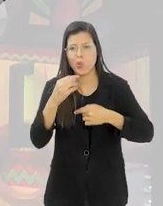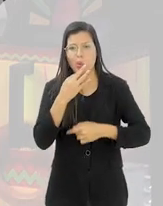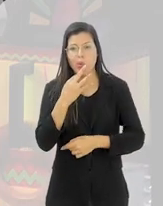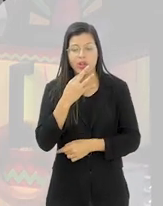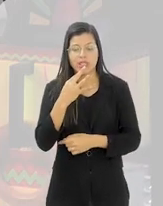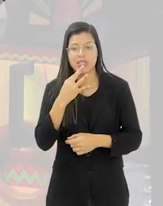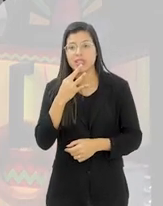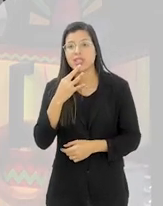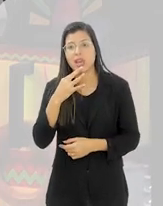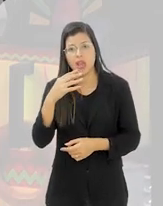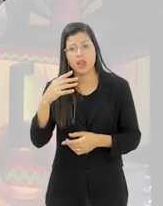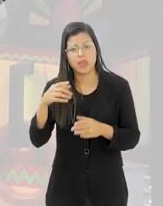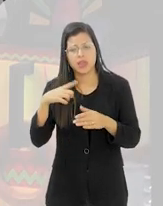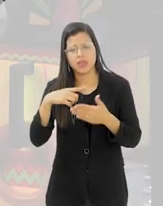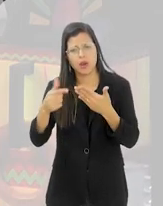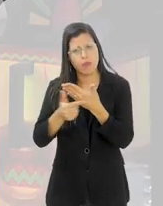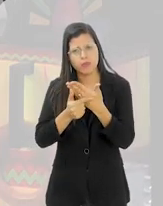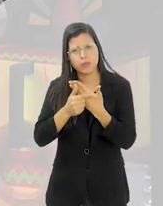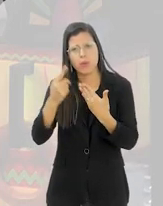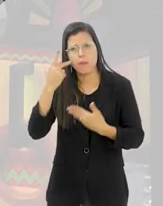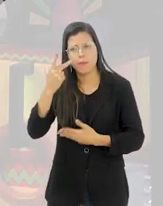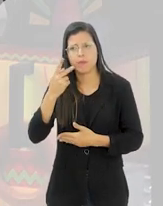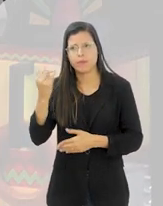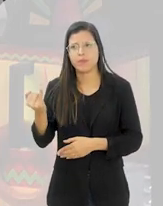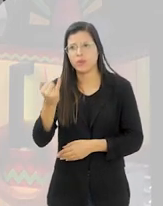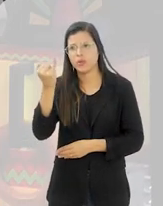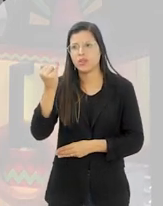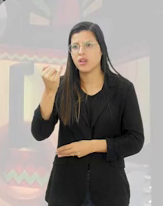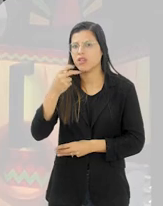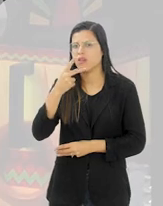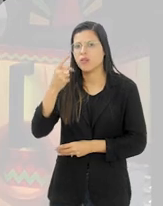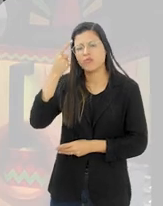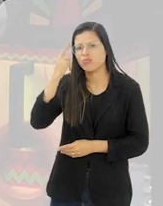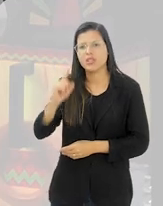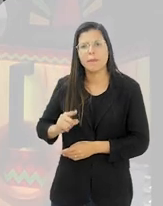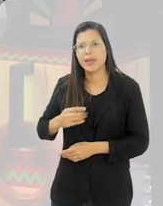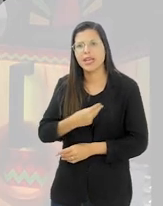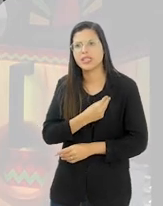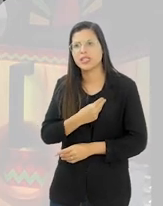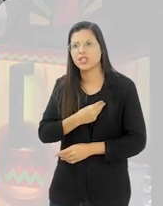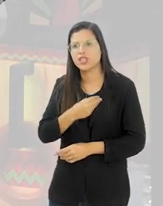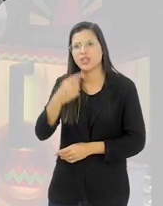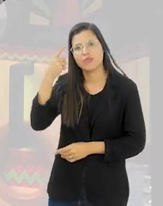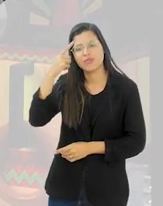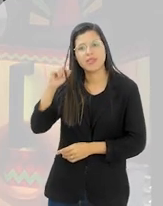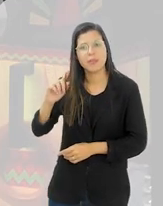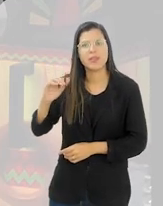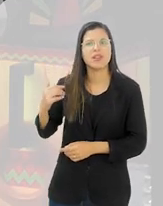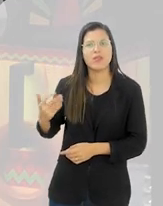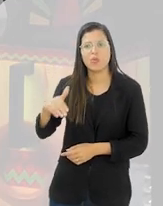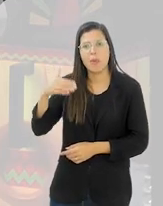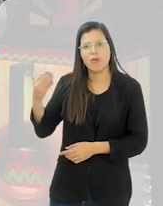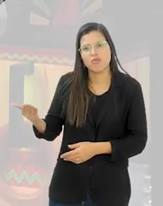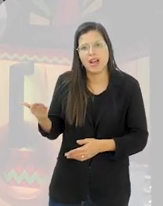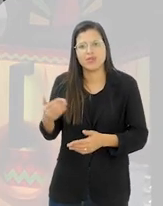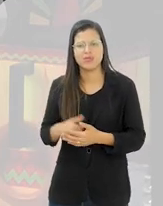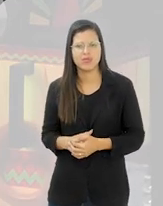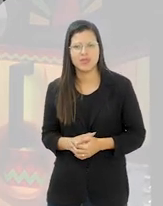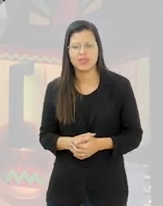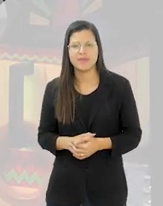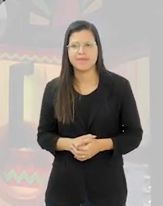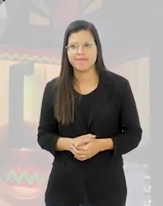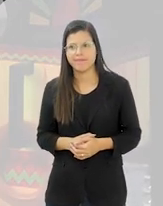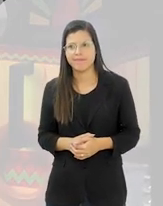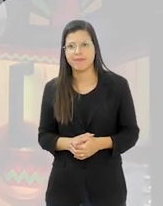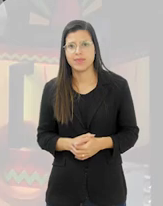ele tem esse papel, é um papel político muito importante, né? Que a pessoa fala assim, eu nem sabia que isso existia, não sabia que estava do meu lado. É, e tá ali, né?